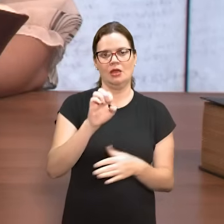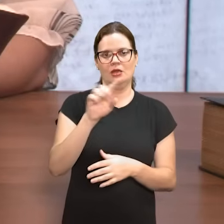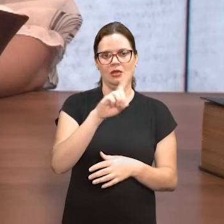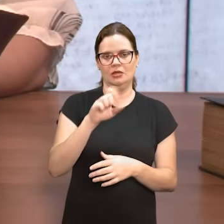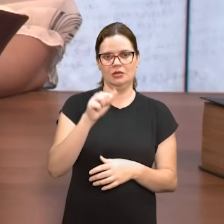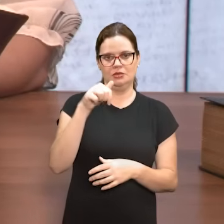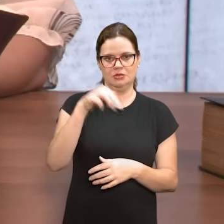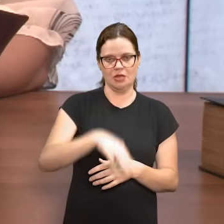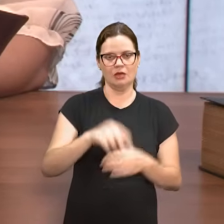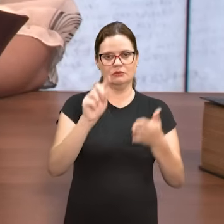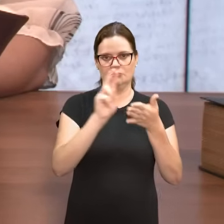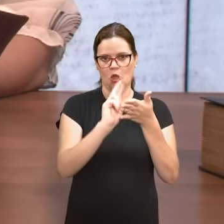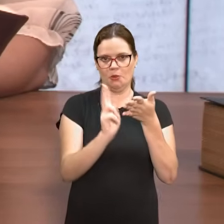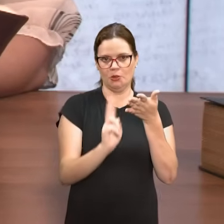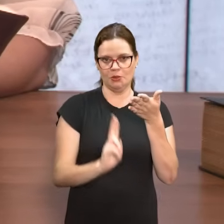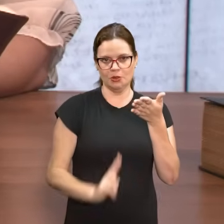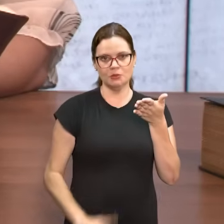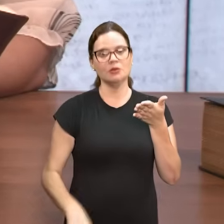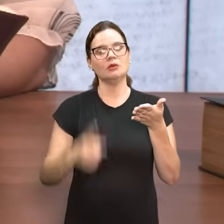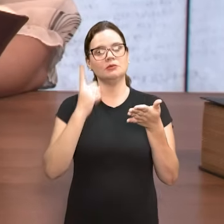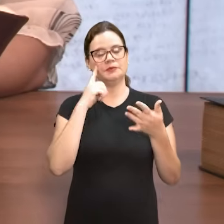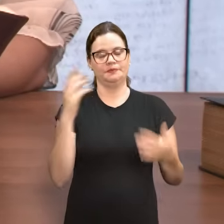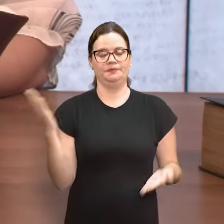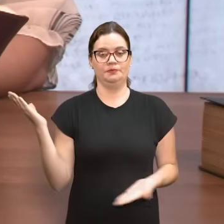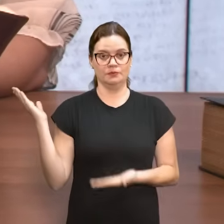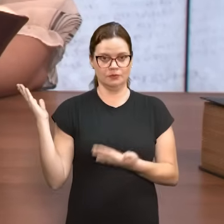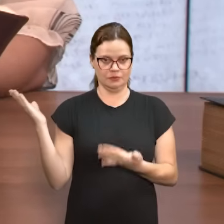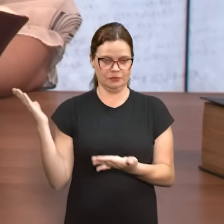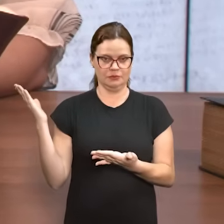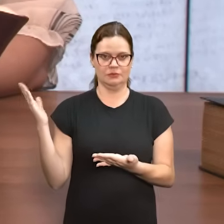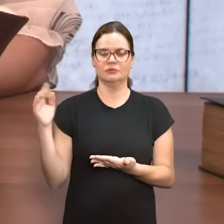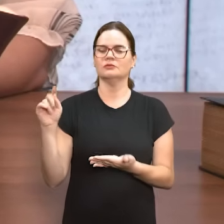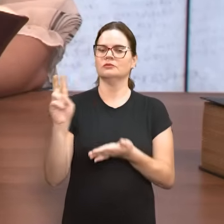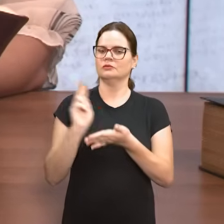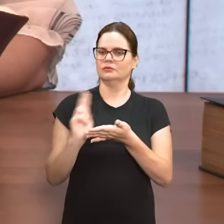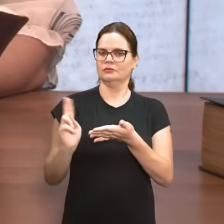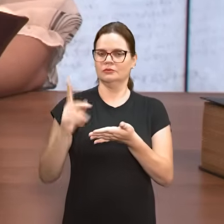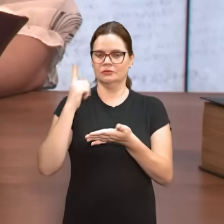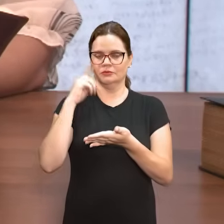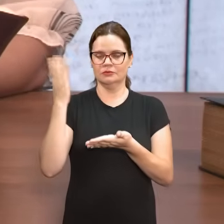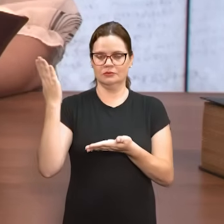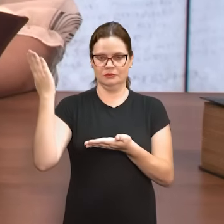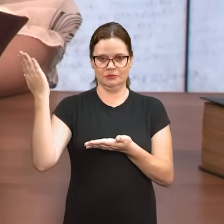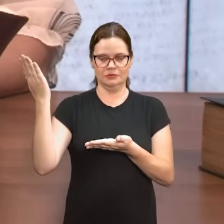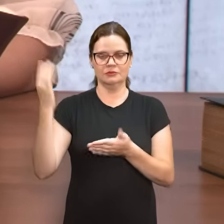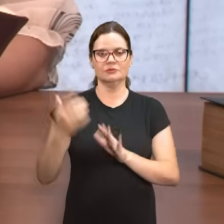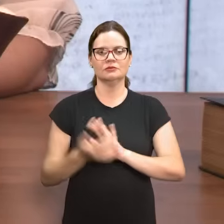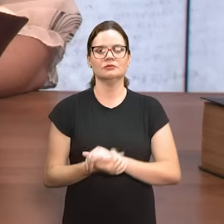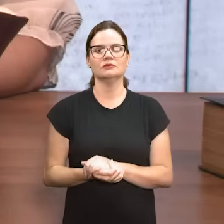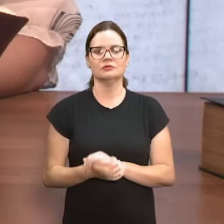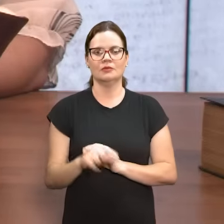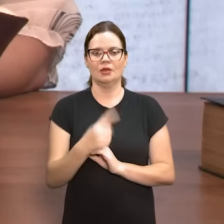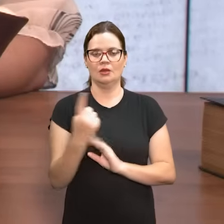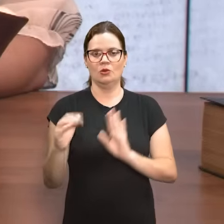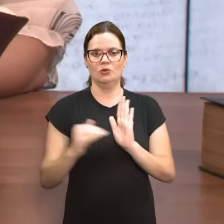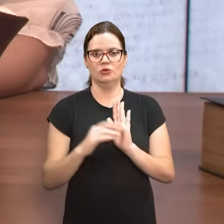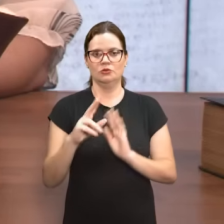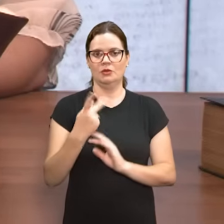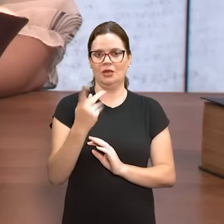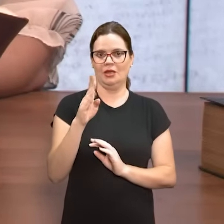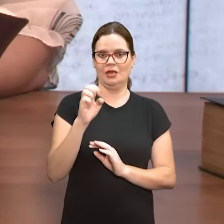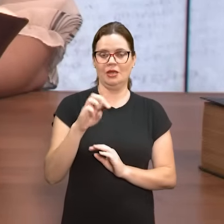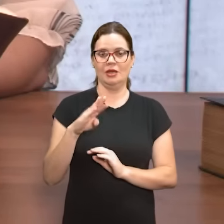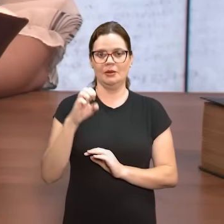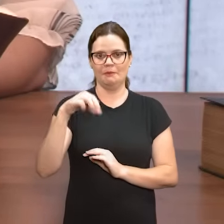e Bet-Tápua, e Afeca, e Unta, e Quiriate-Arba, que é Hebrom, e